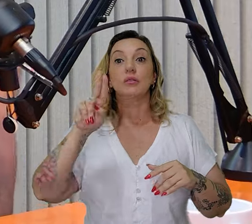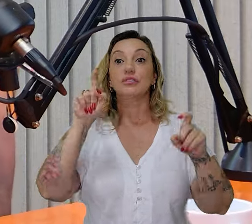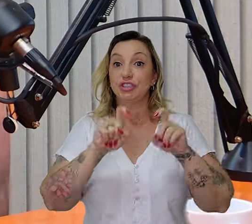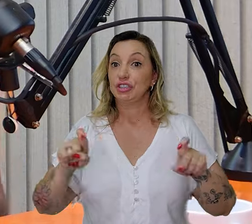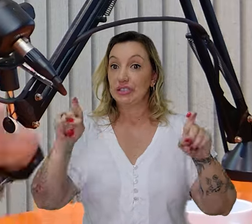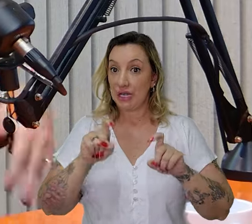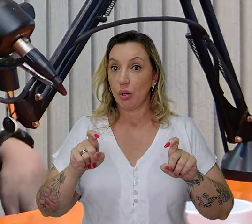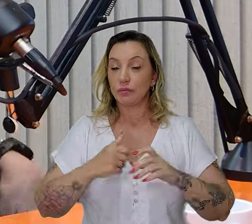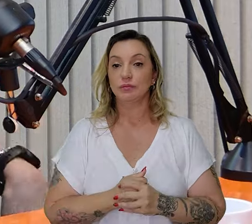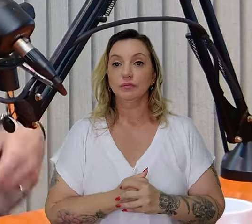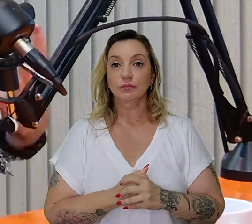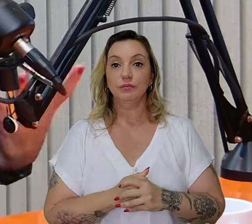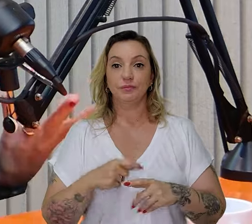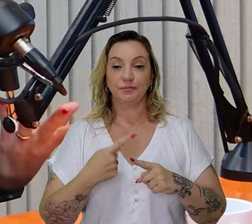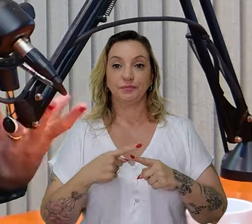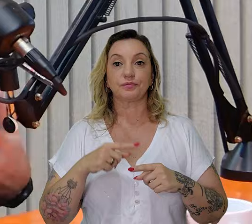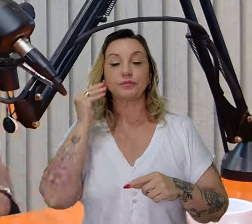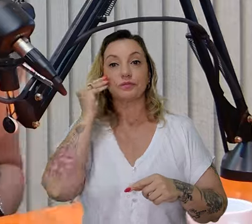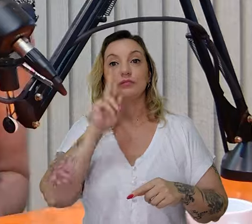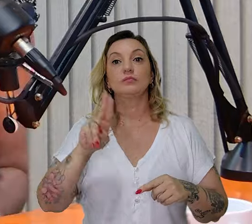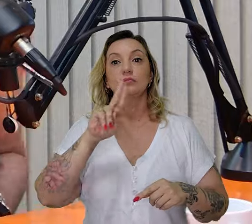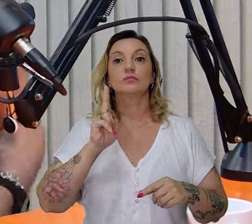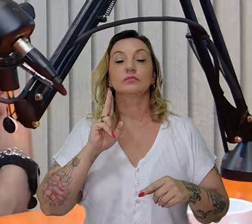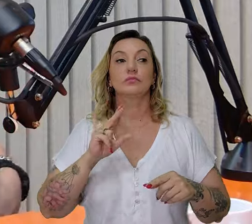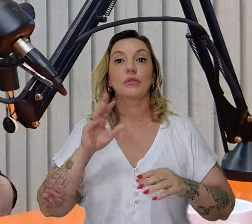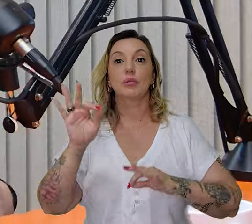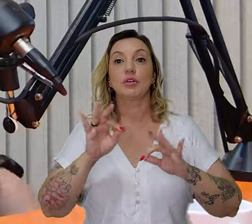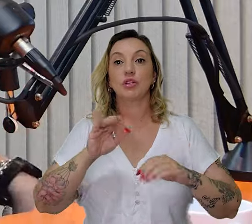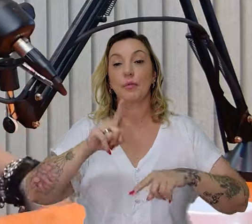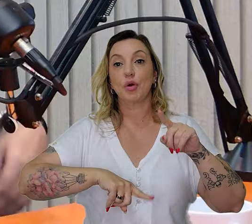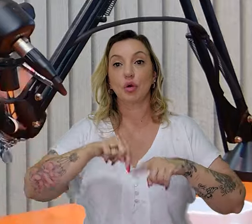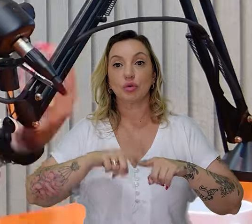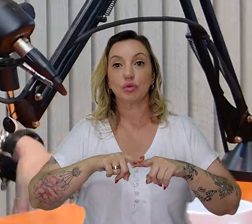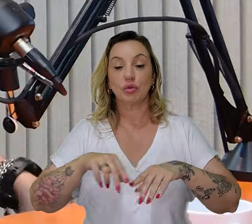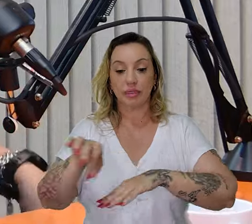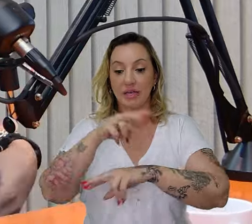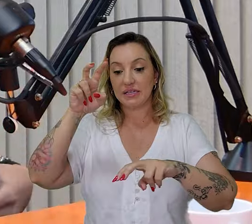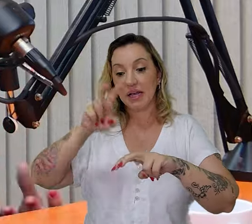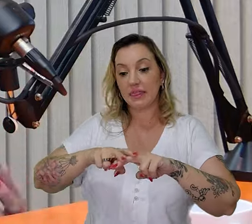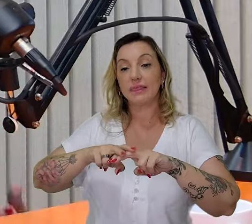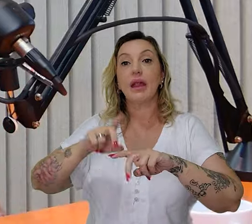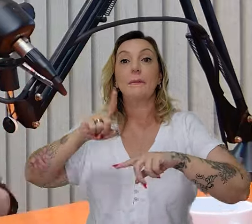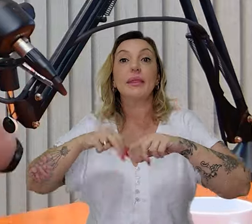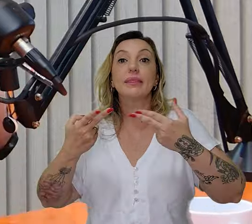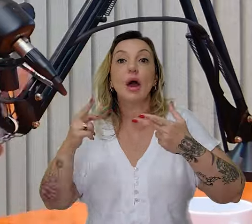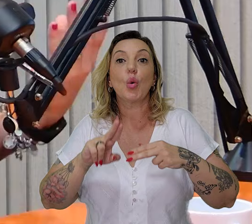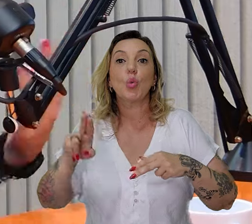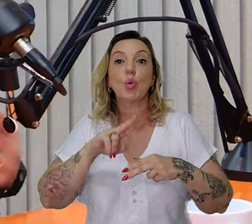assim experiência de usuário sempre teve um projeto de produto como é que eu vou desenhar essa cadeira que material eu vou usar como é que vai ser o conforto né